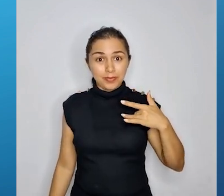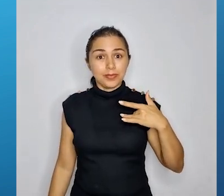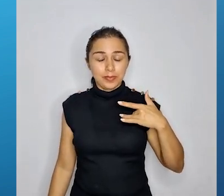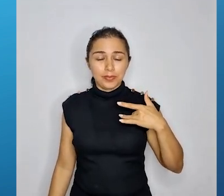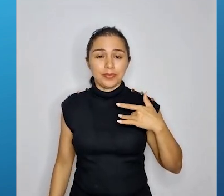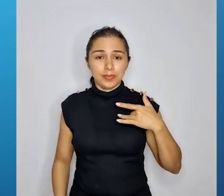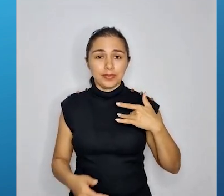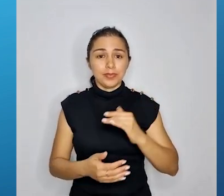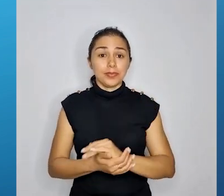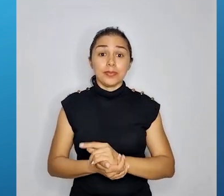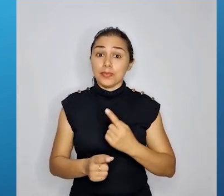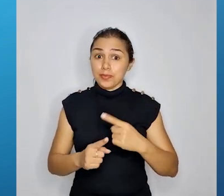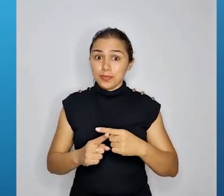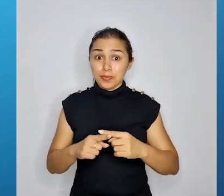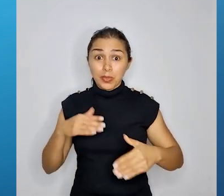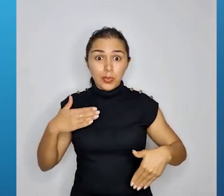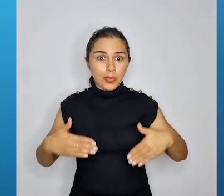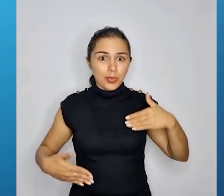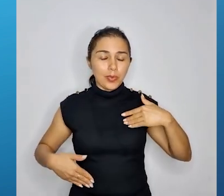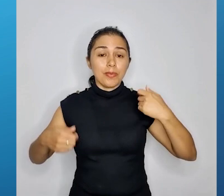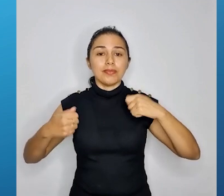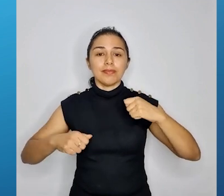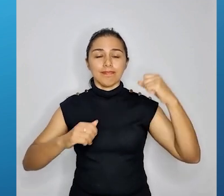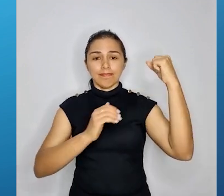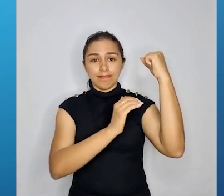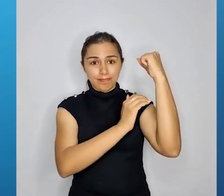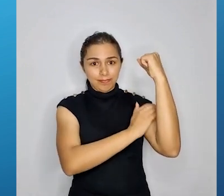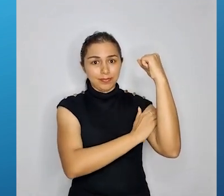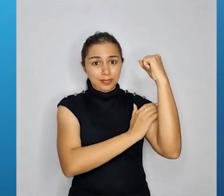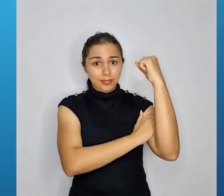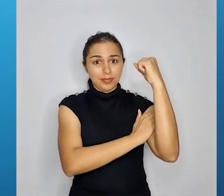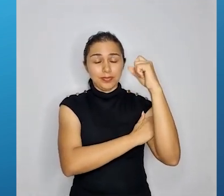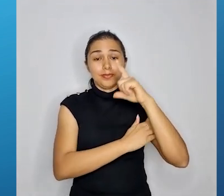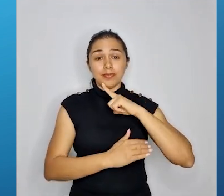alimentação bem saudável, porque o seu corpo ele precisa estar